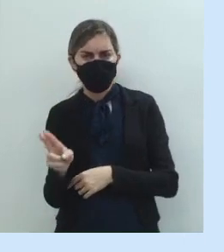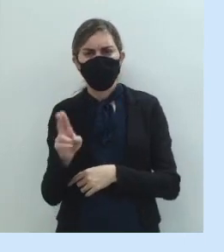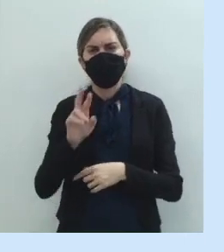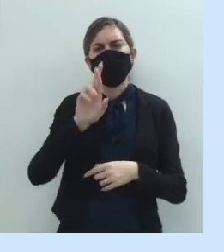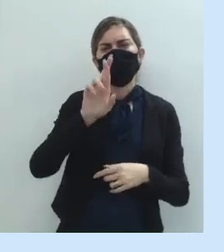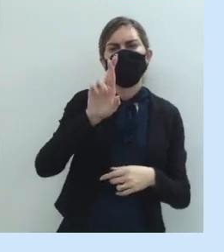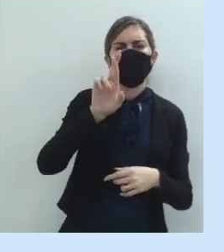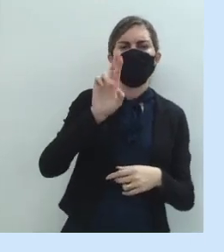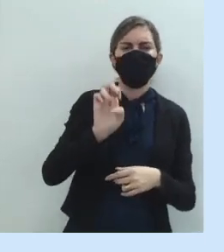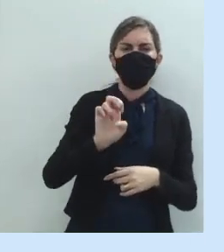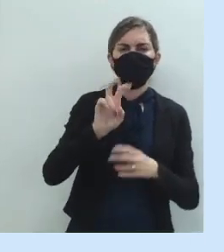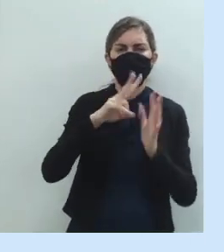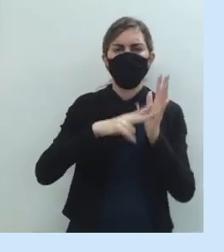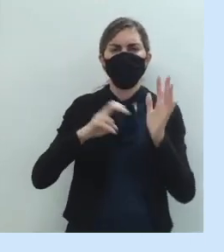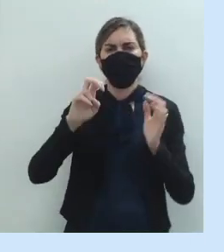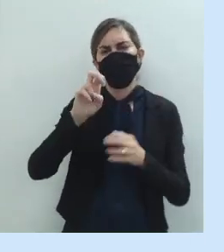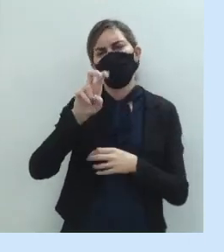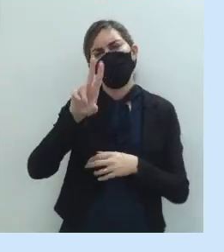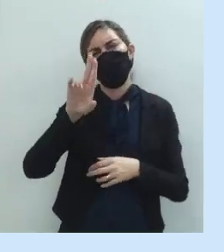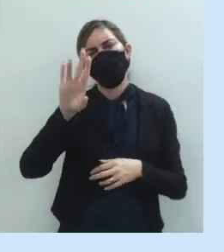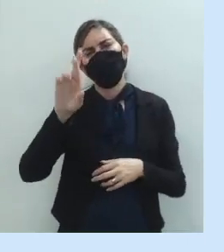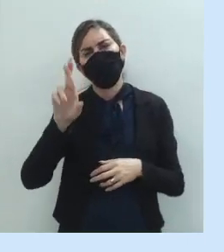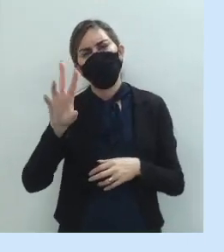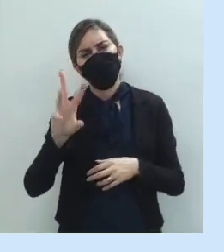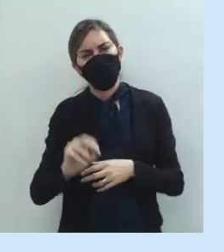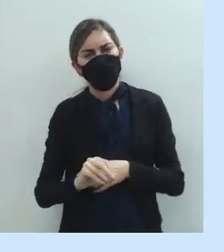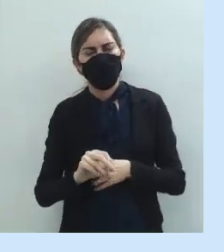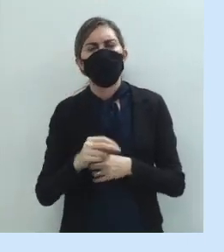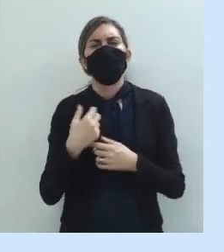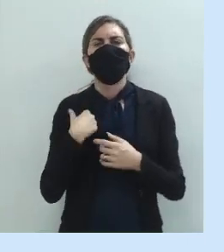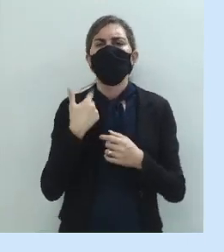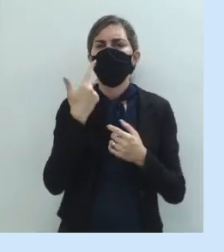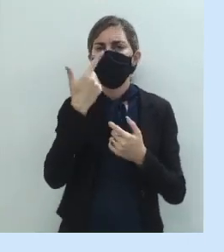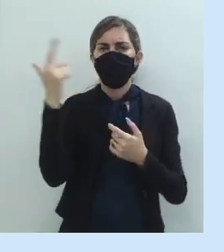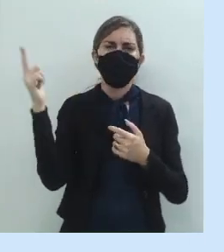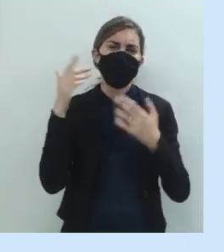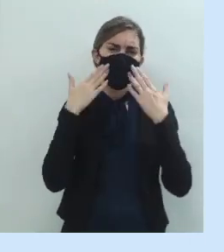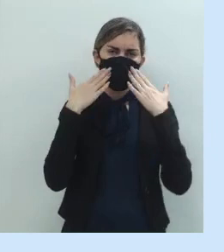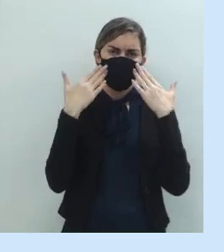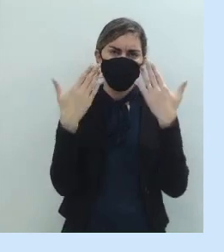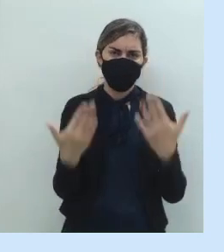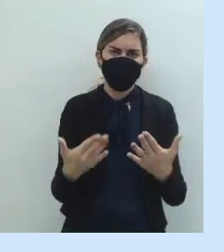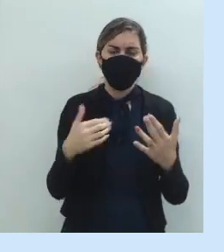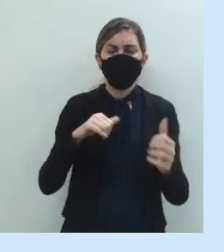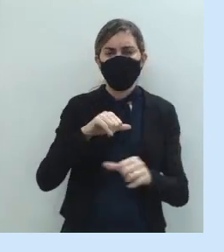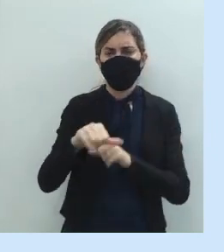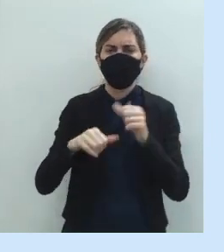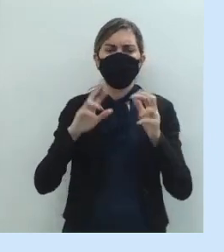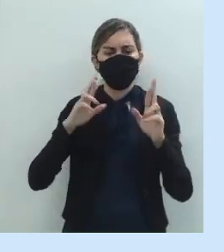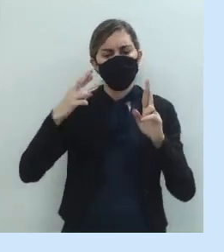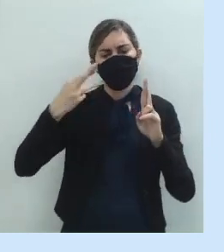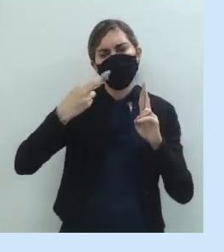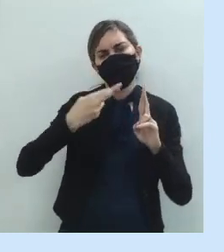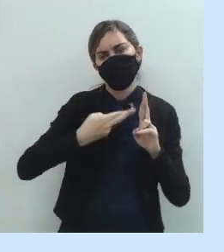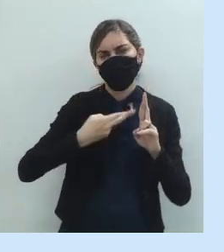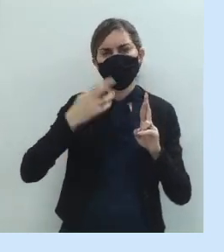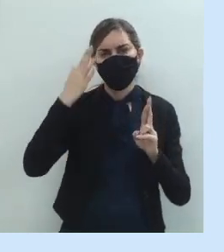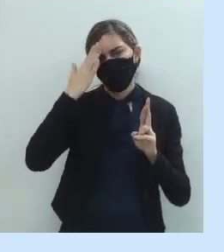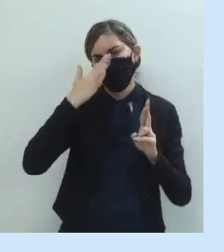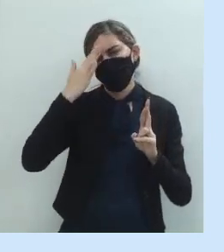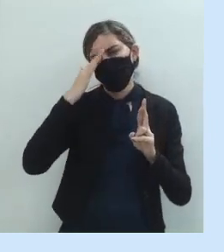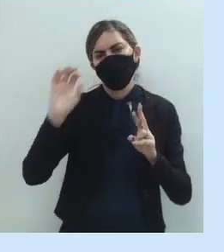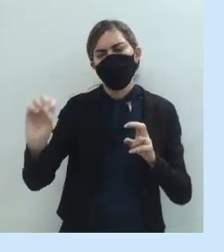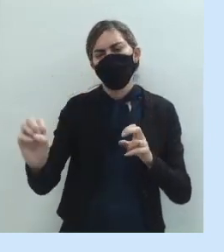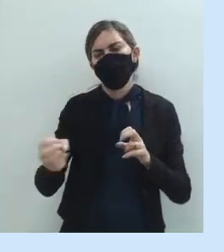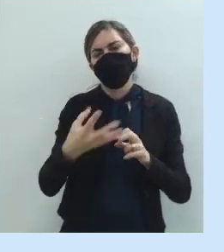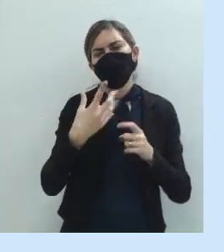Reverbo. Então o projeto ele se firmou, né, teve outras apresentações e se tornou referência para entender a nova